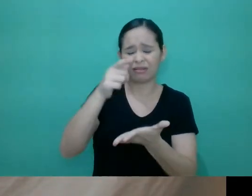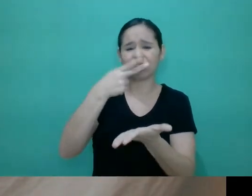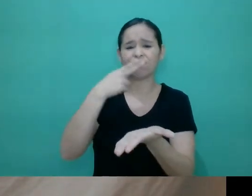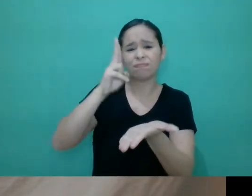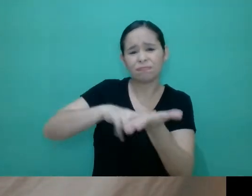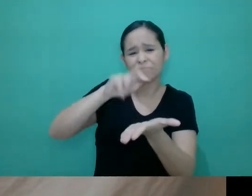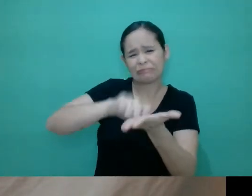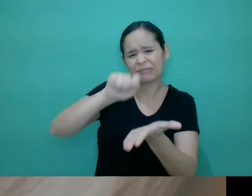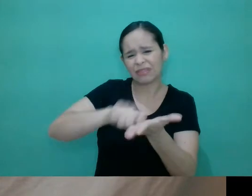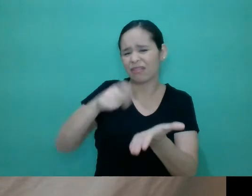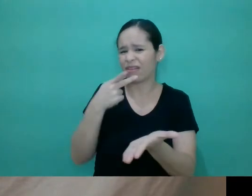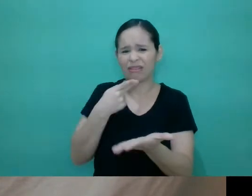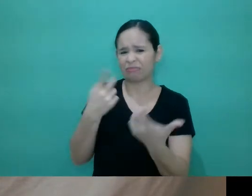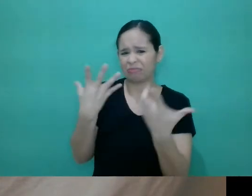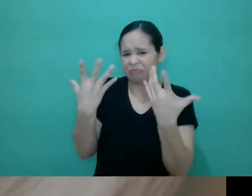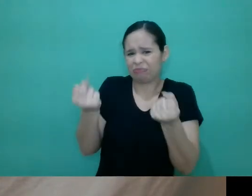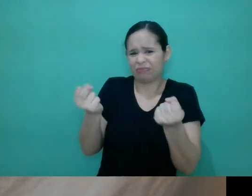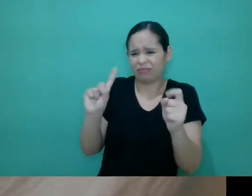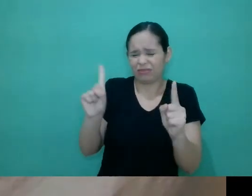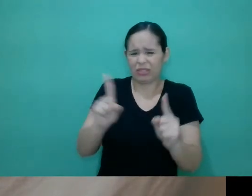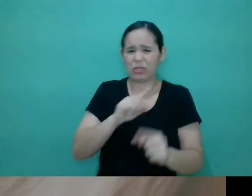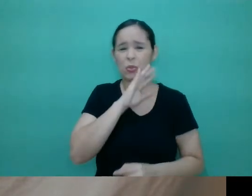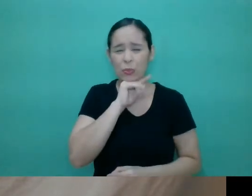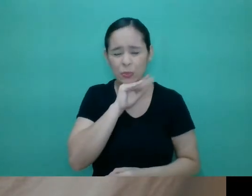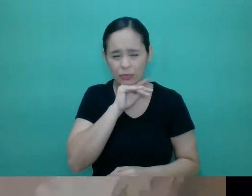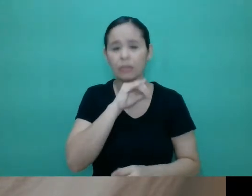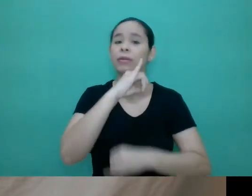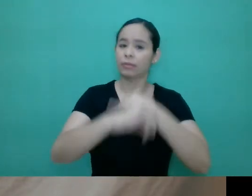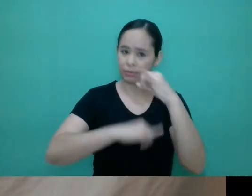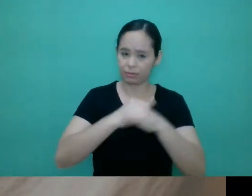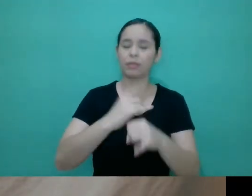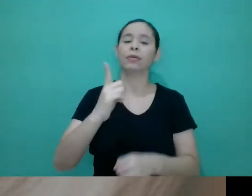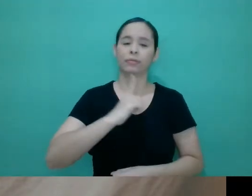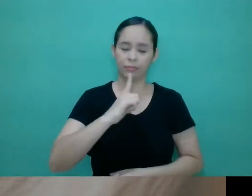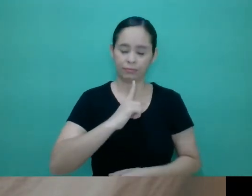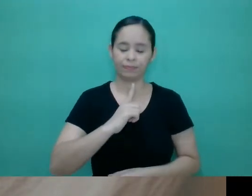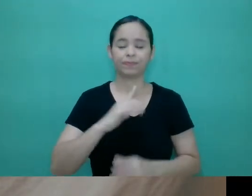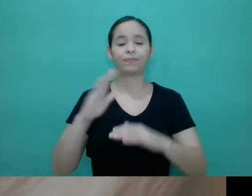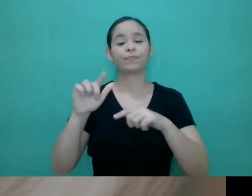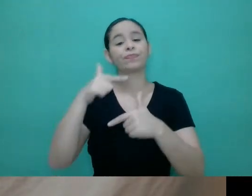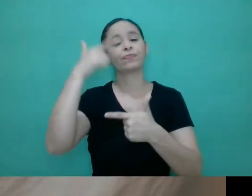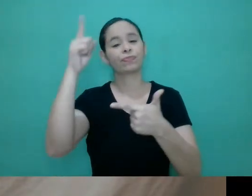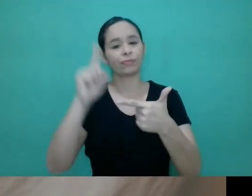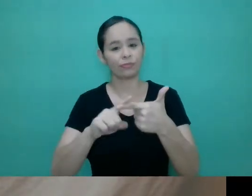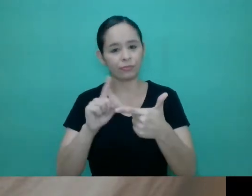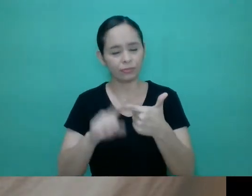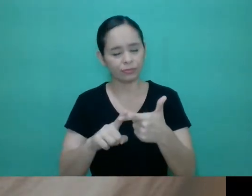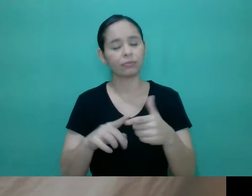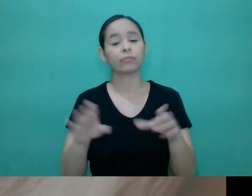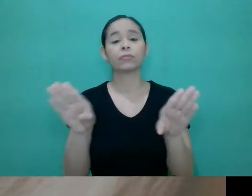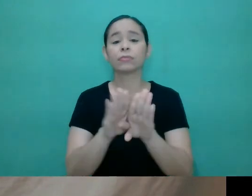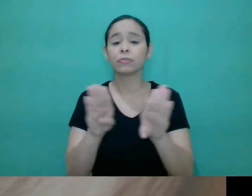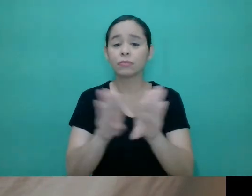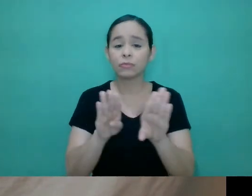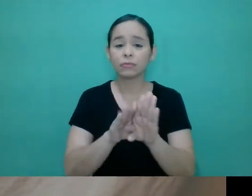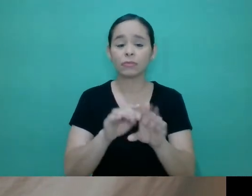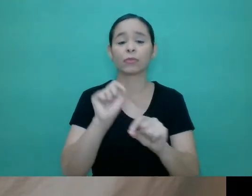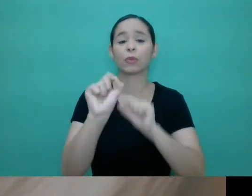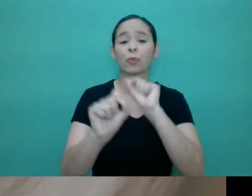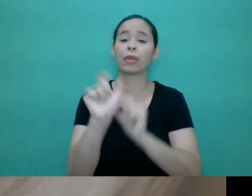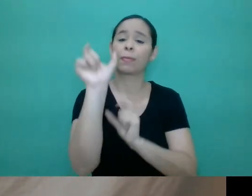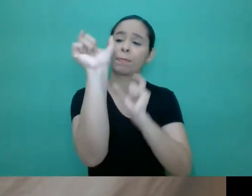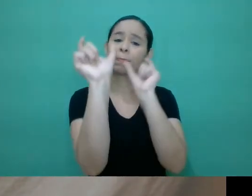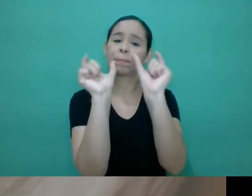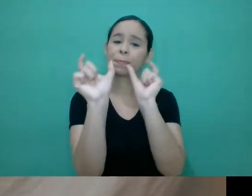alguns escritos que a gente pode encontrar na internet. Em Posture, Palavras e Inclinações Crioulas, né,